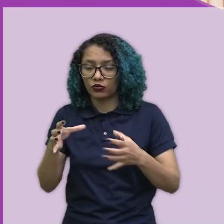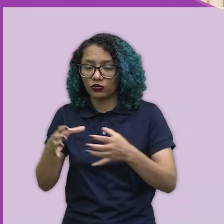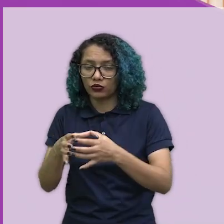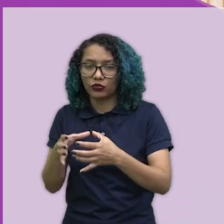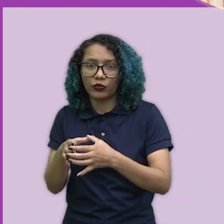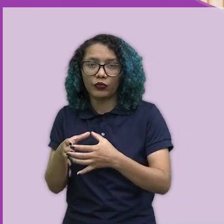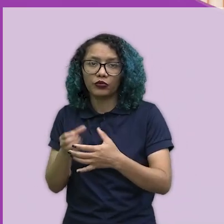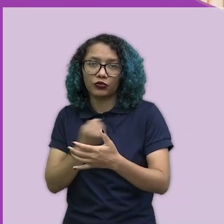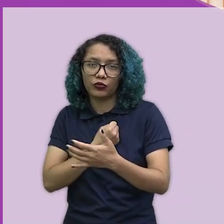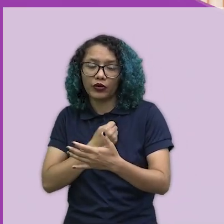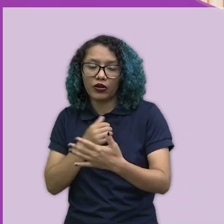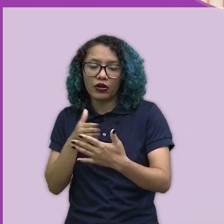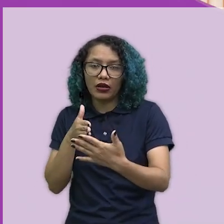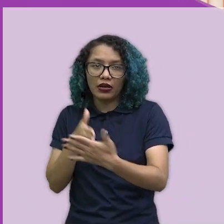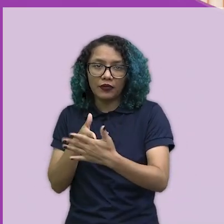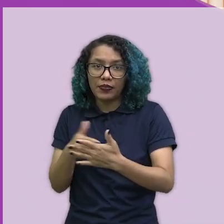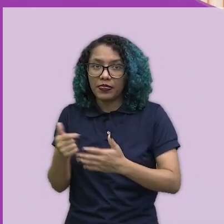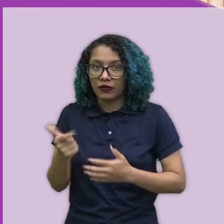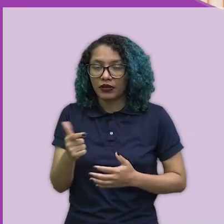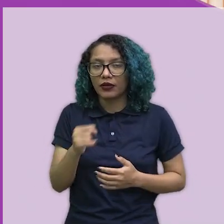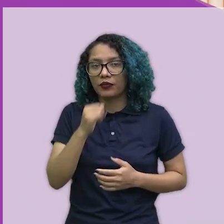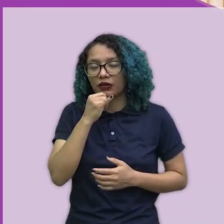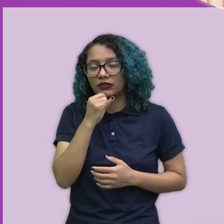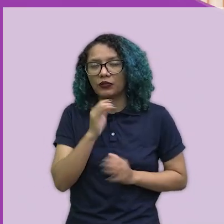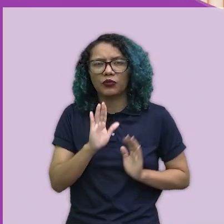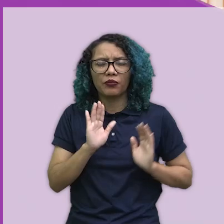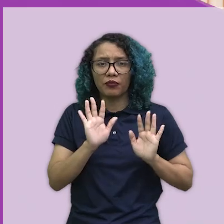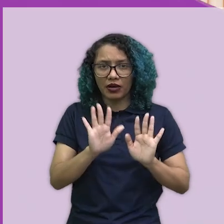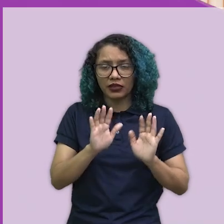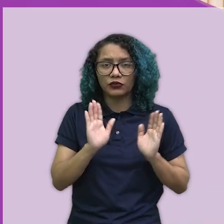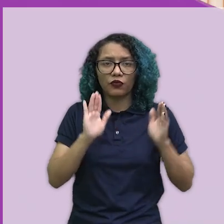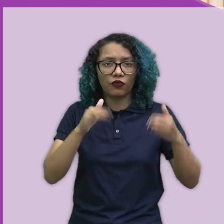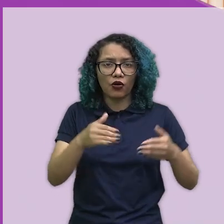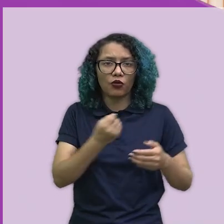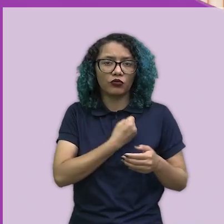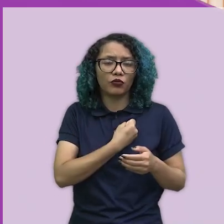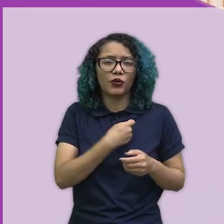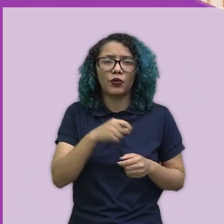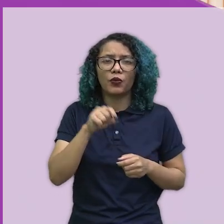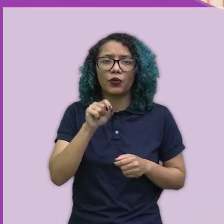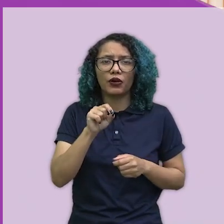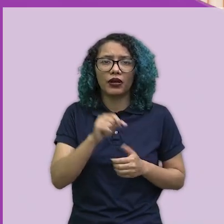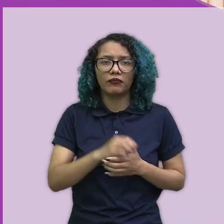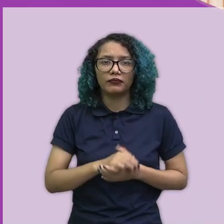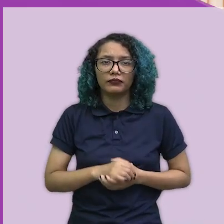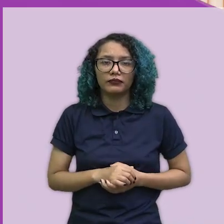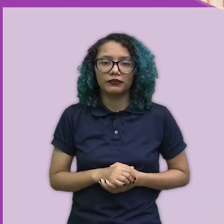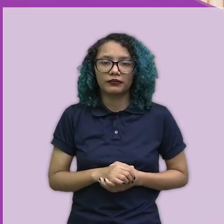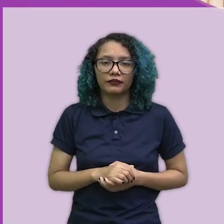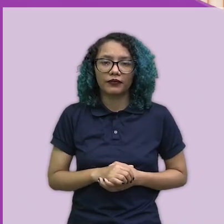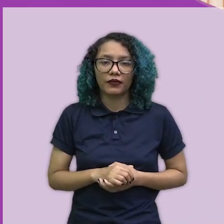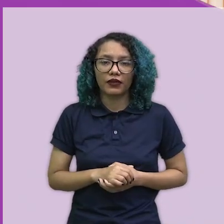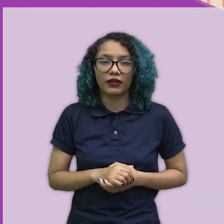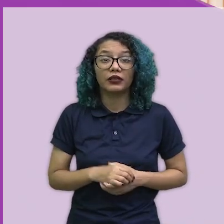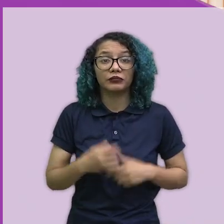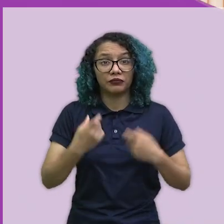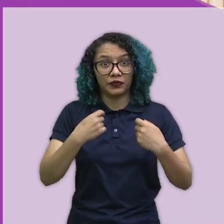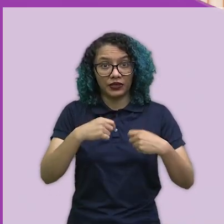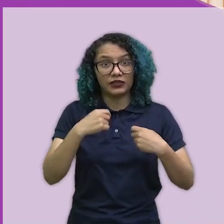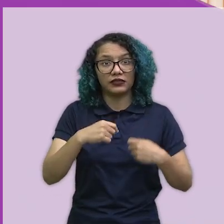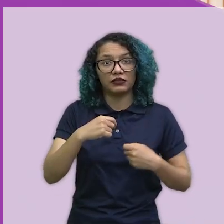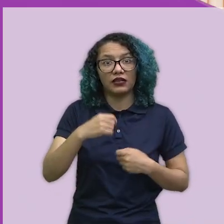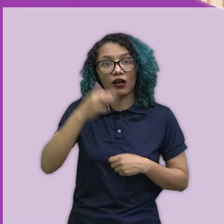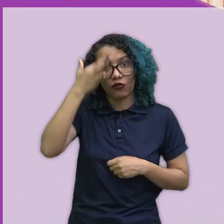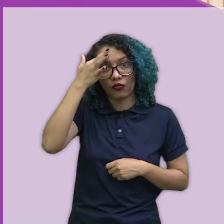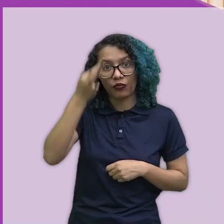infinitos, tá? Quando a gente fala especificamente de números, essa ideia ela precisa estar ainda mais consolidada. Por